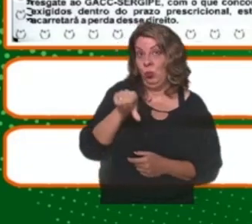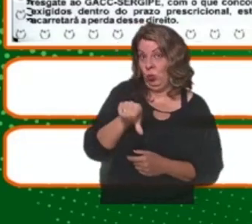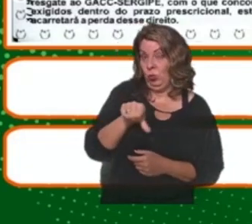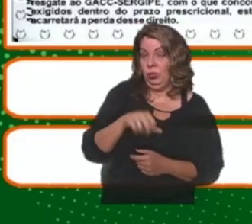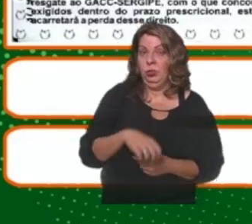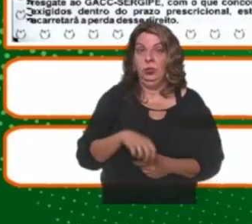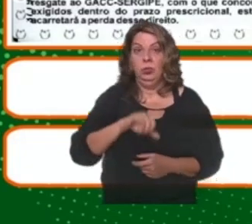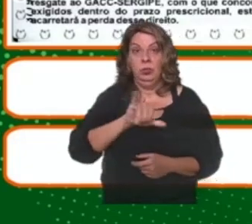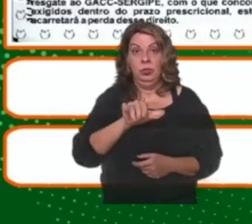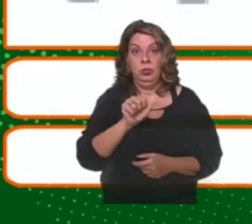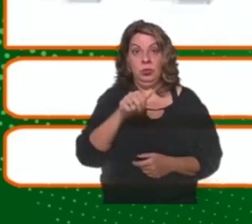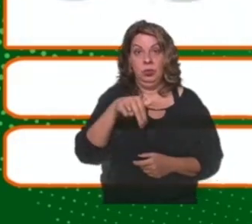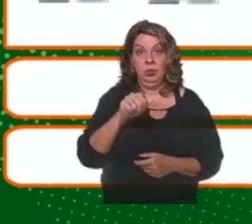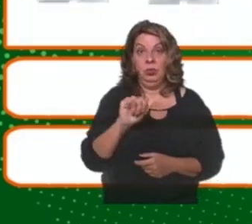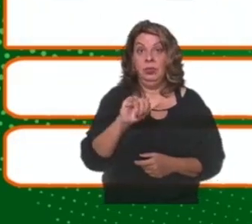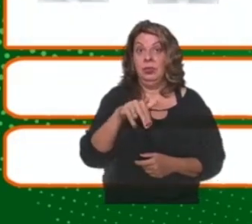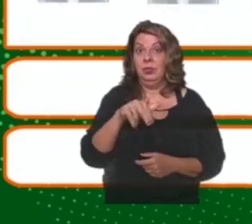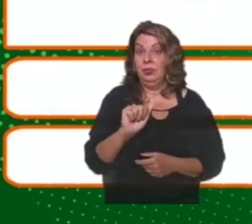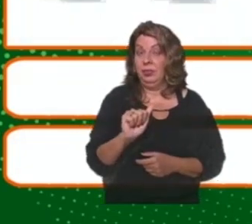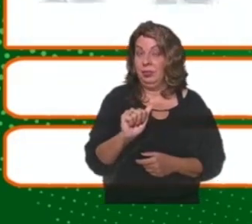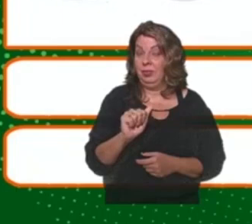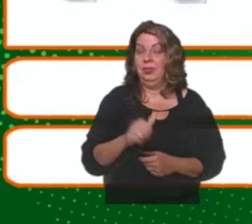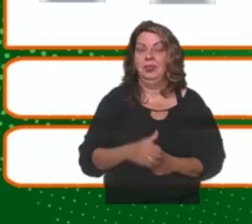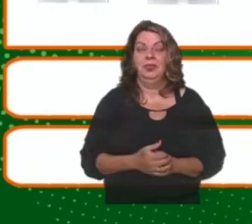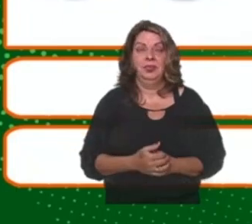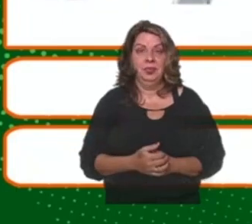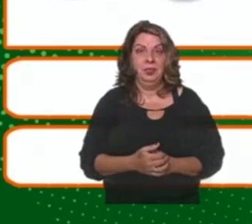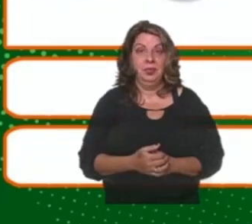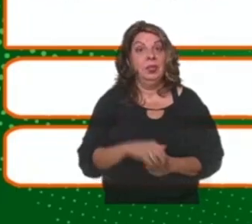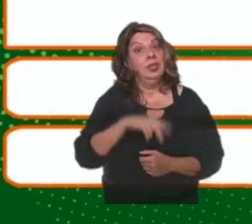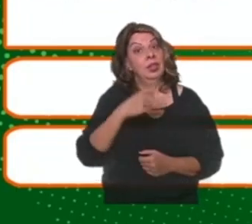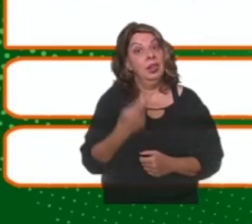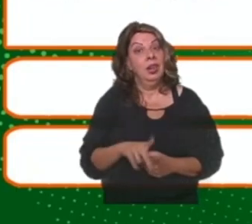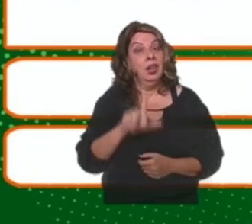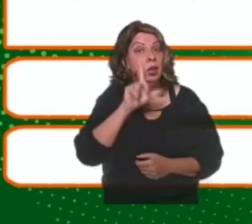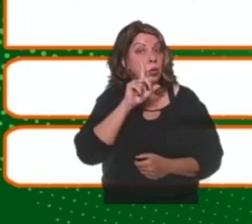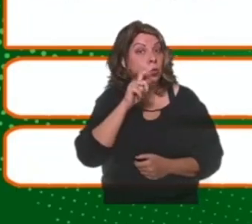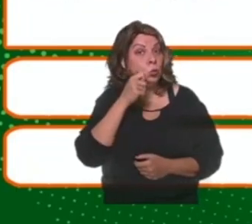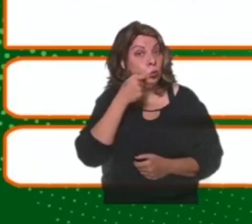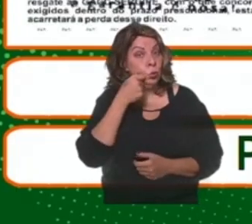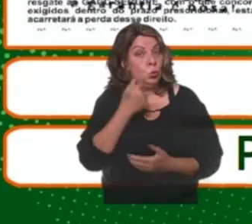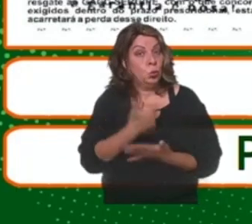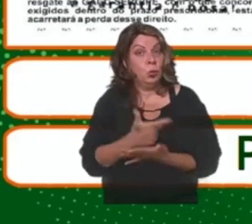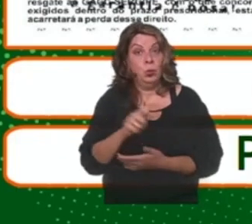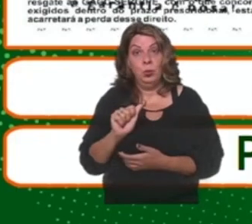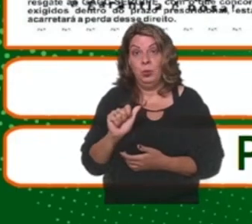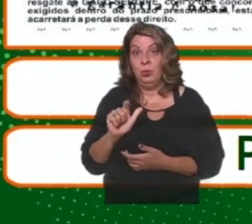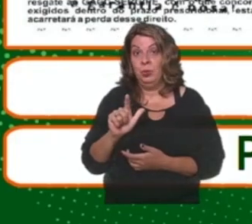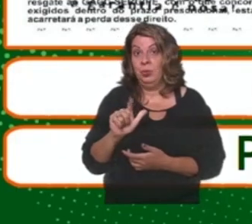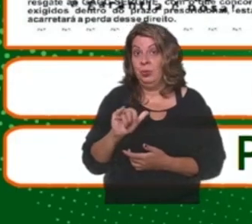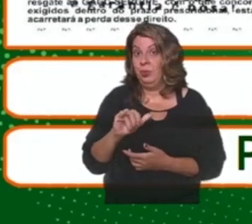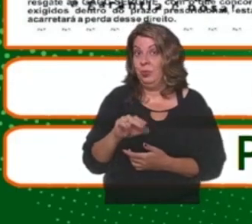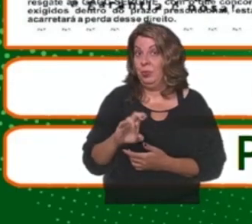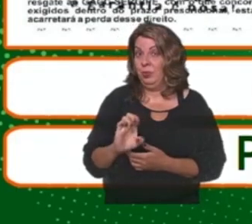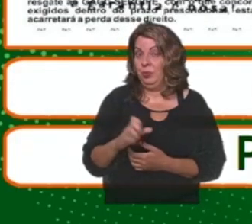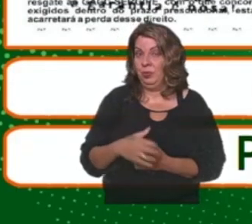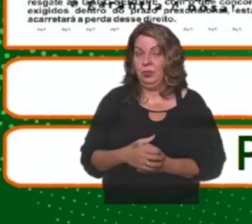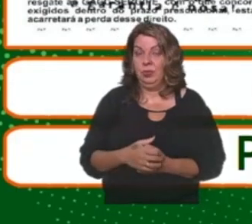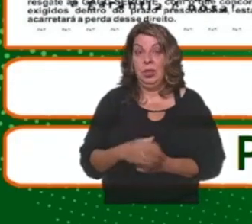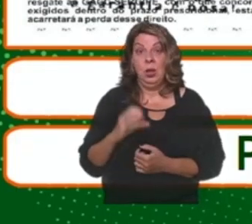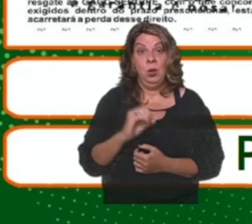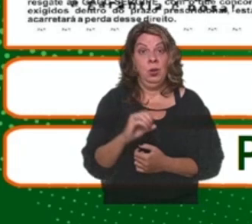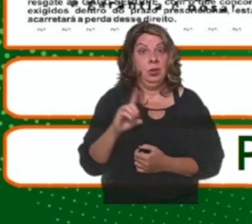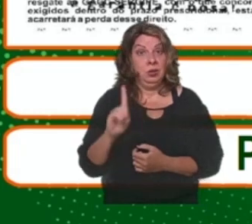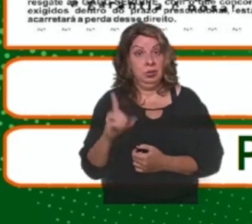502659, Janaína Rodrigues Santos. É daqui de Aracaju, adquiriu com Aline Wedna. Regional